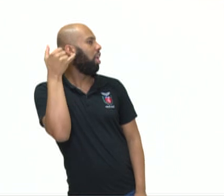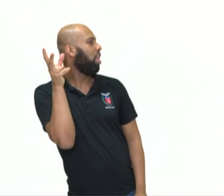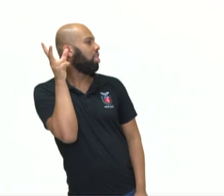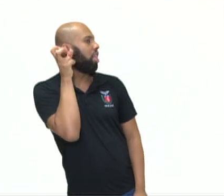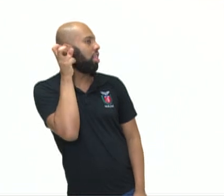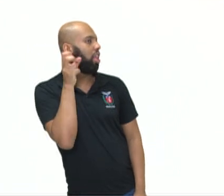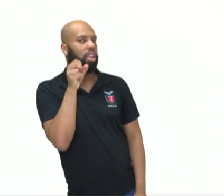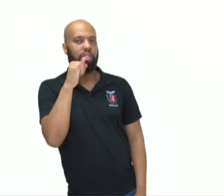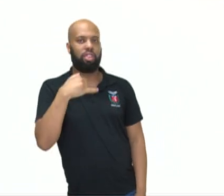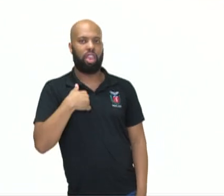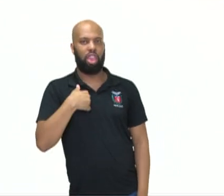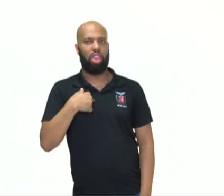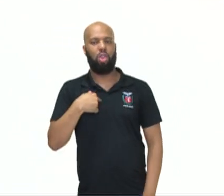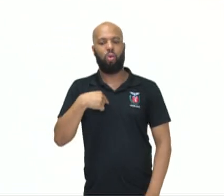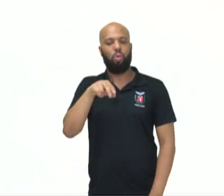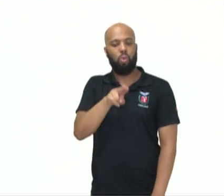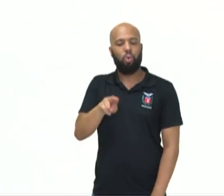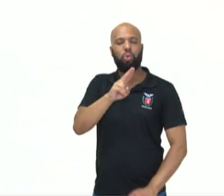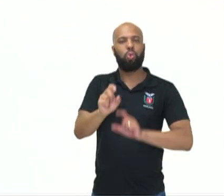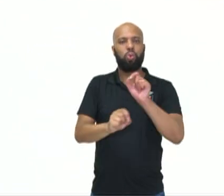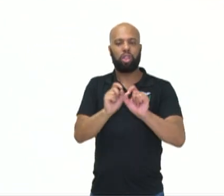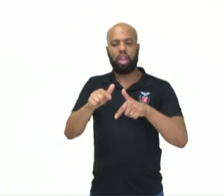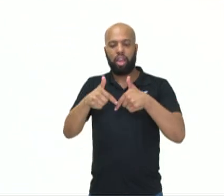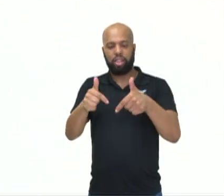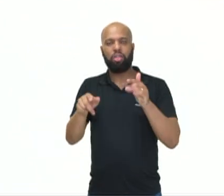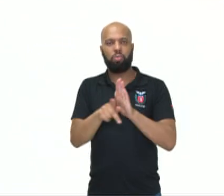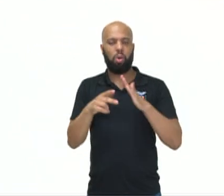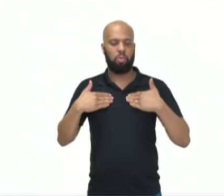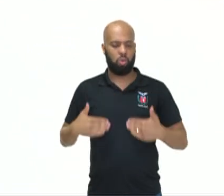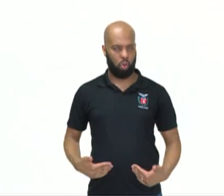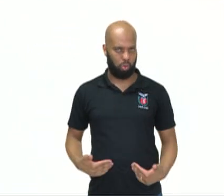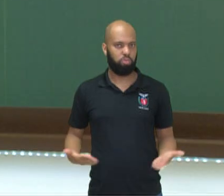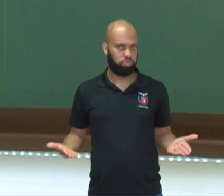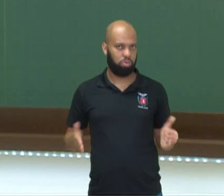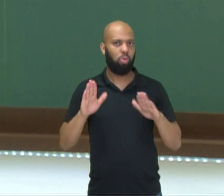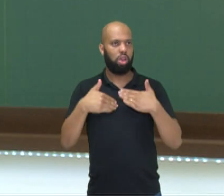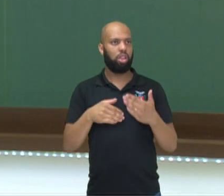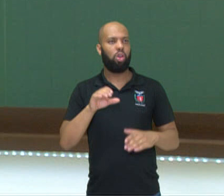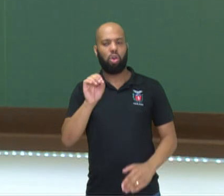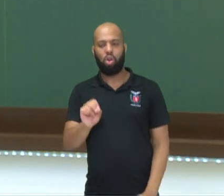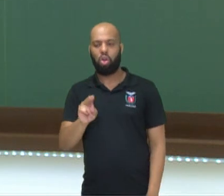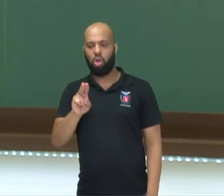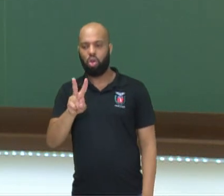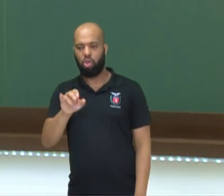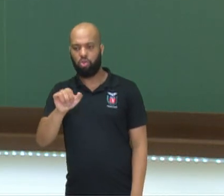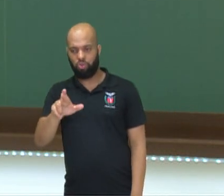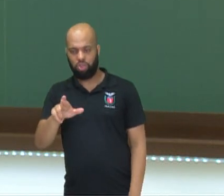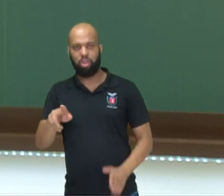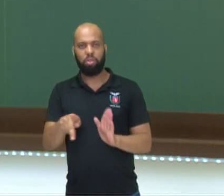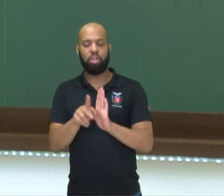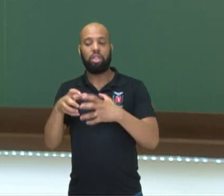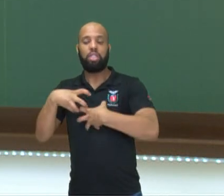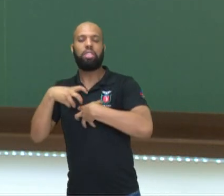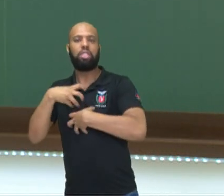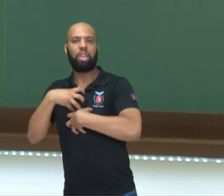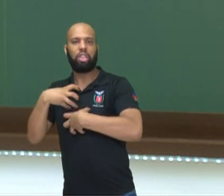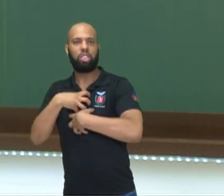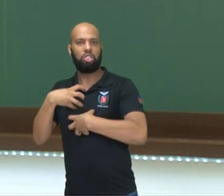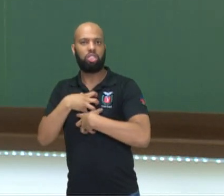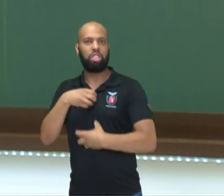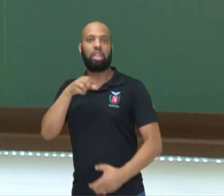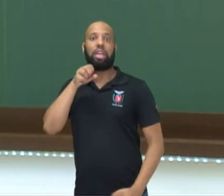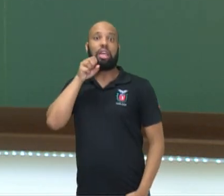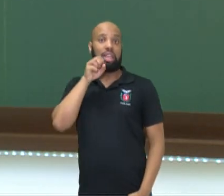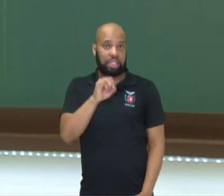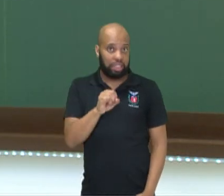ouço alguém, eu estou exercendo uma ação que é natural. Então, ouvir se trata do sentido. Audição, quem não tem um